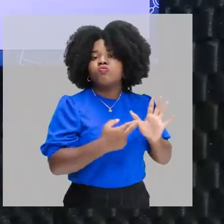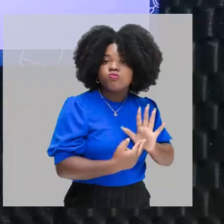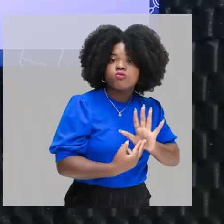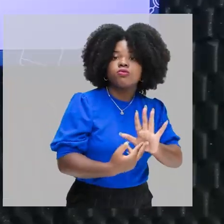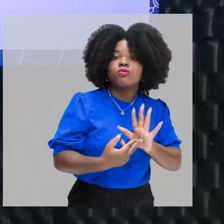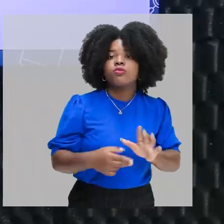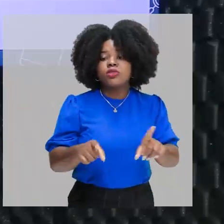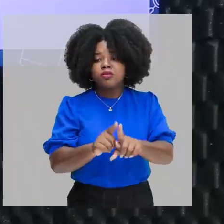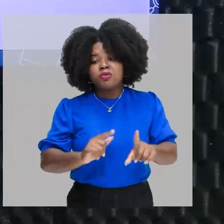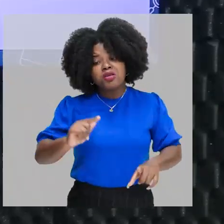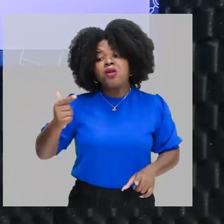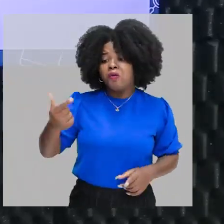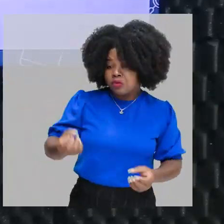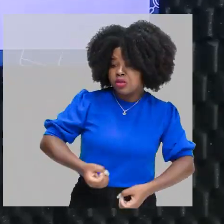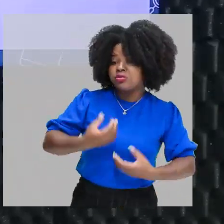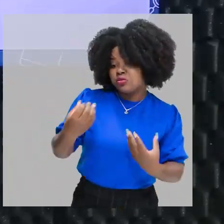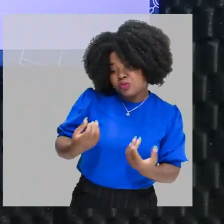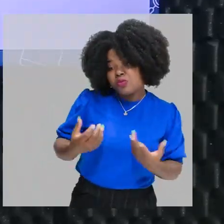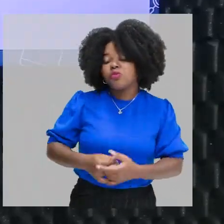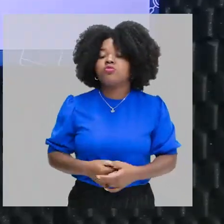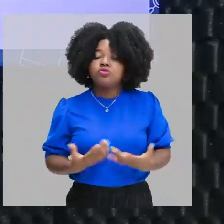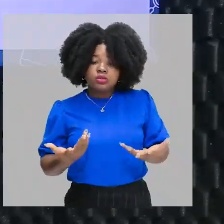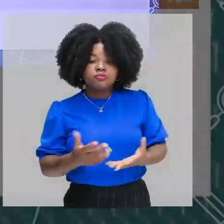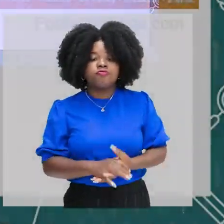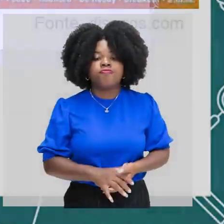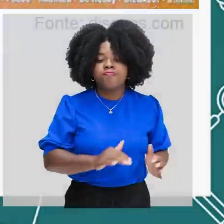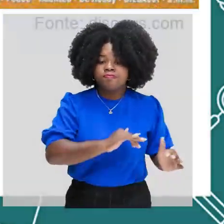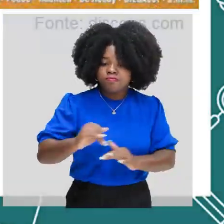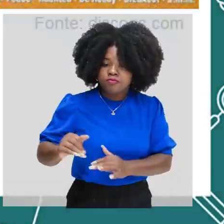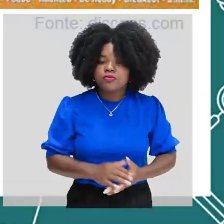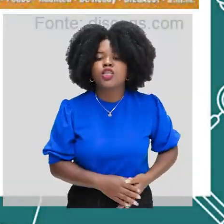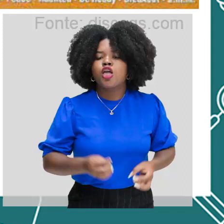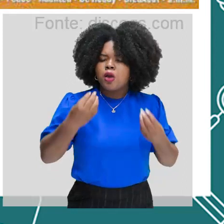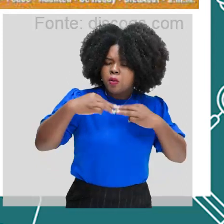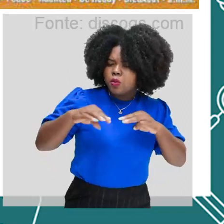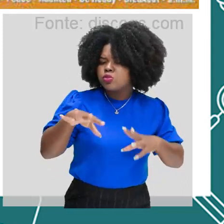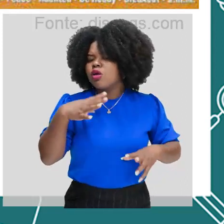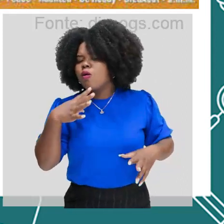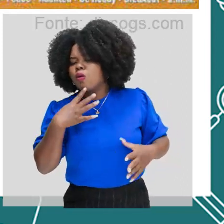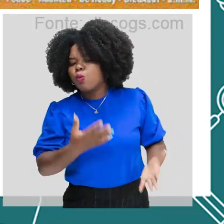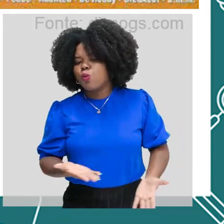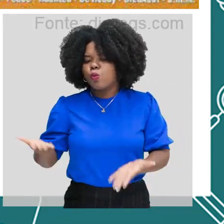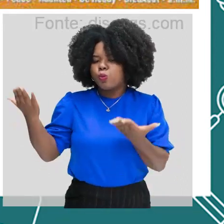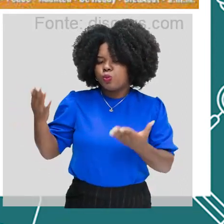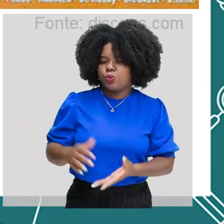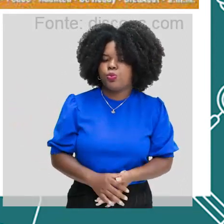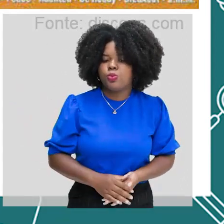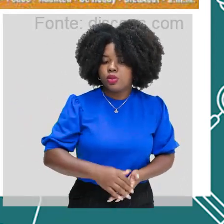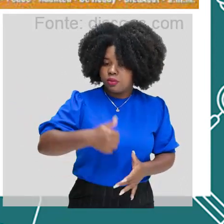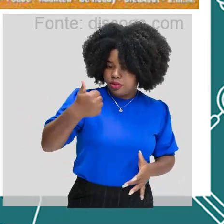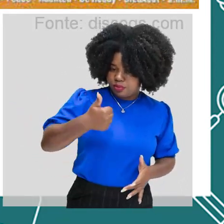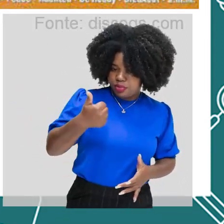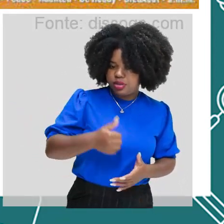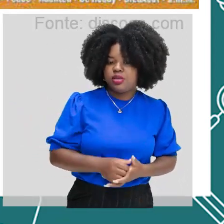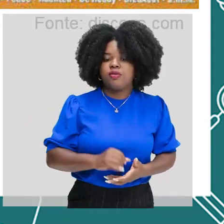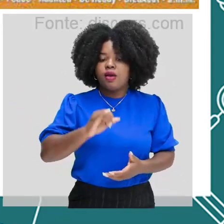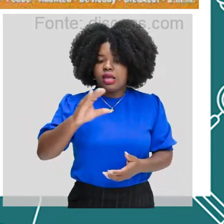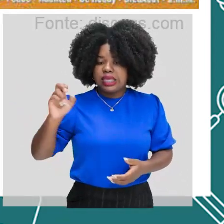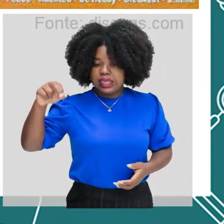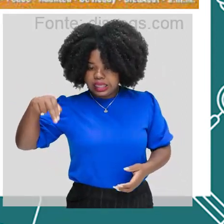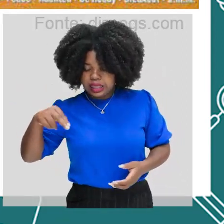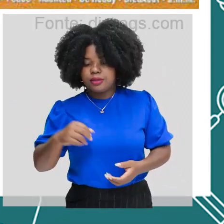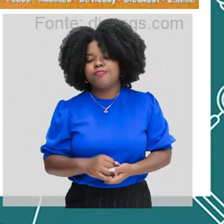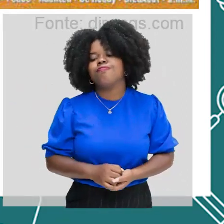também em outras produções de ficção. Tá? Músicas conhecidas dele, nós temos I Can See Clearly Now, que